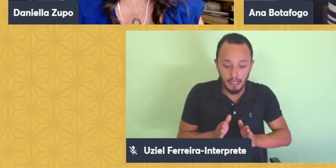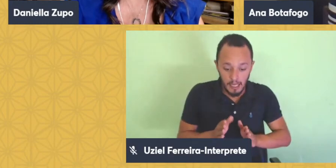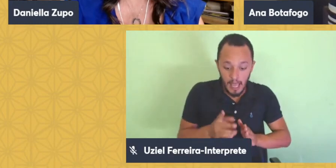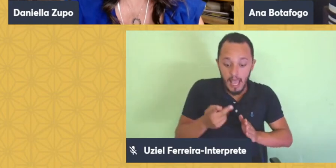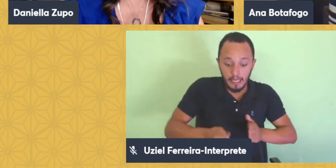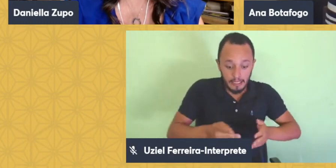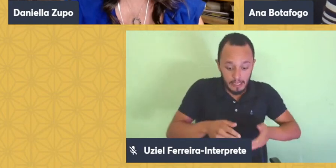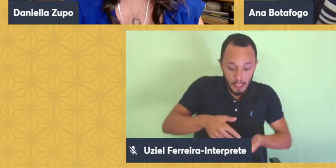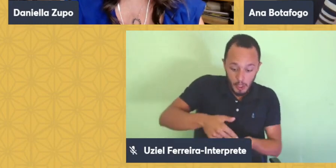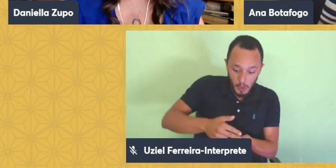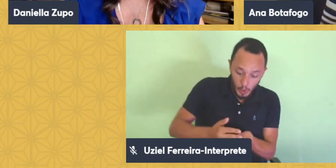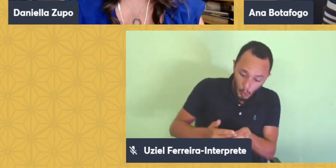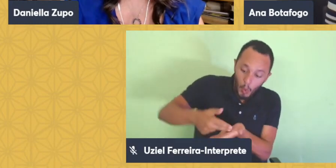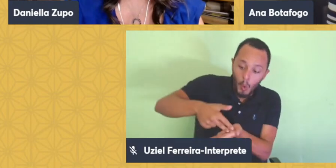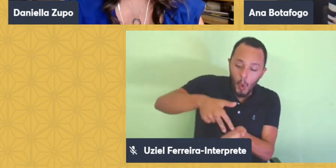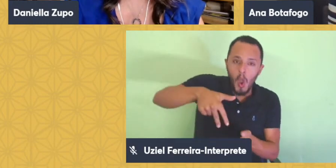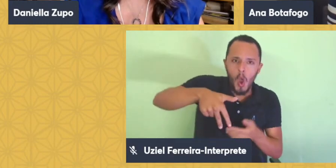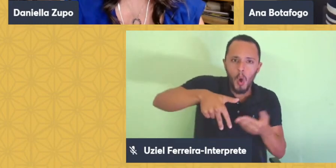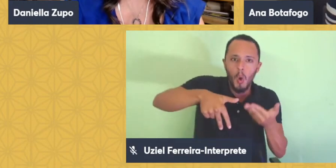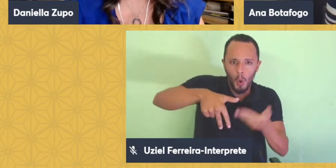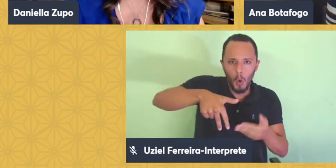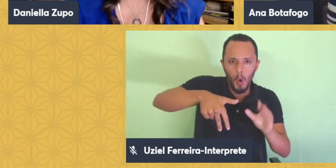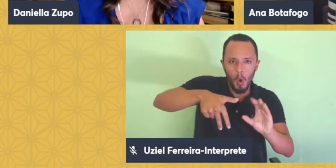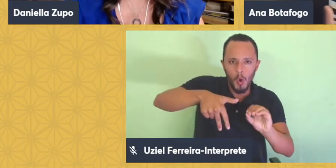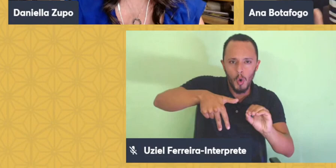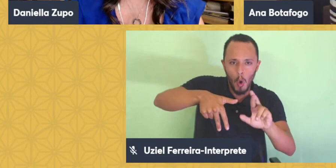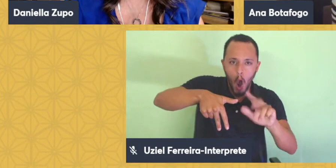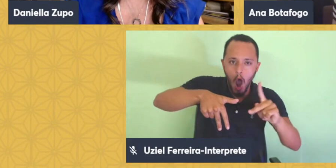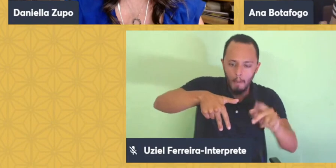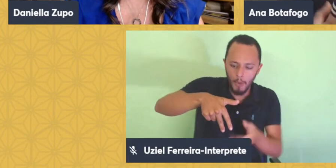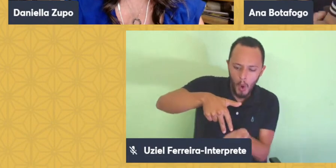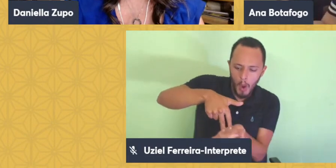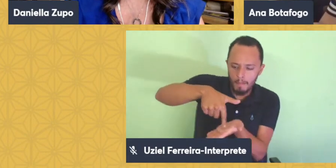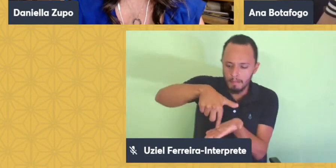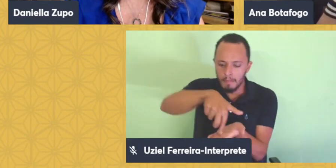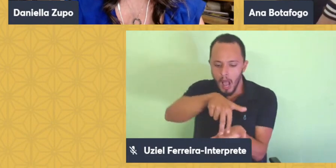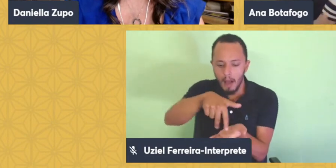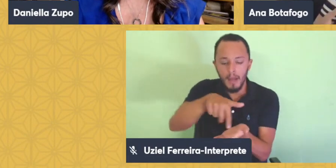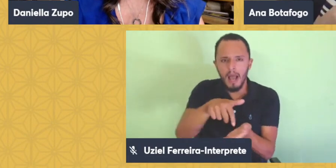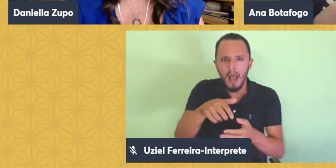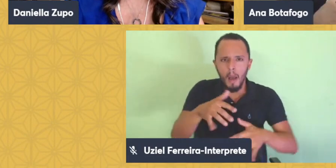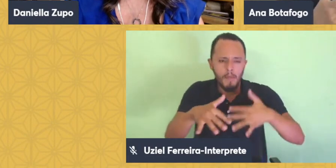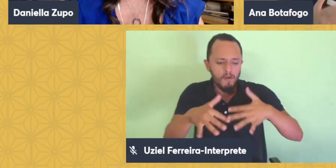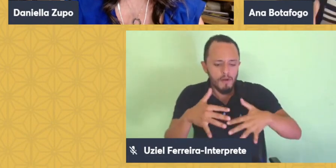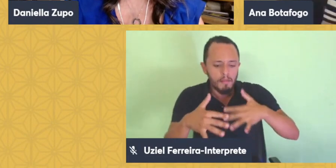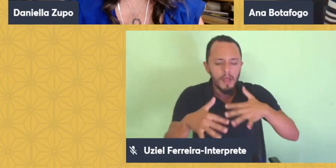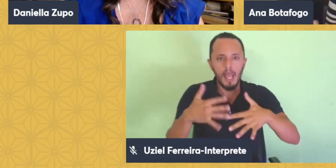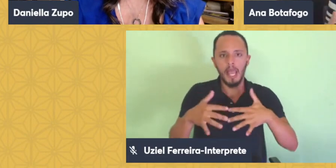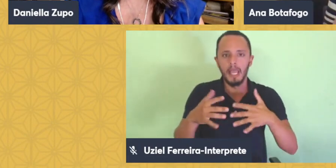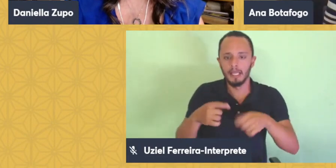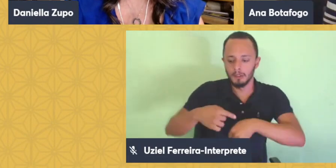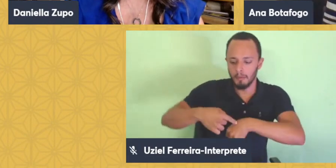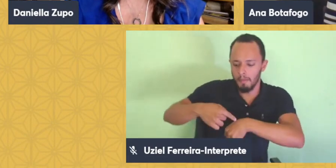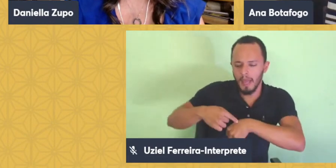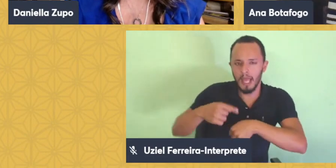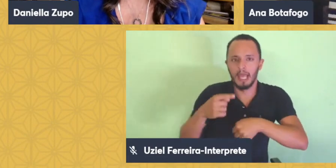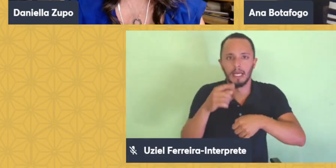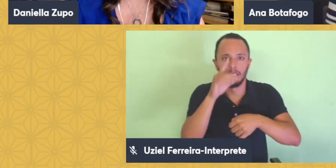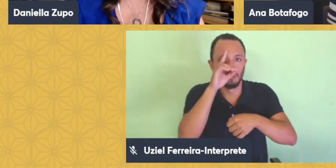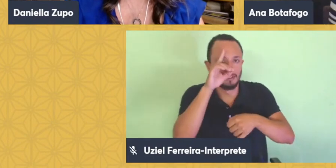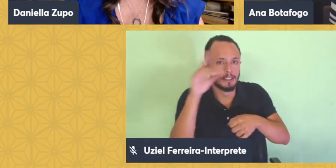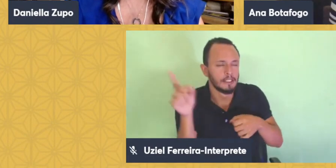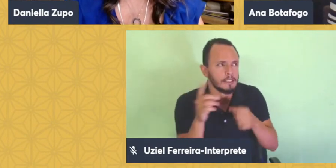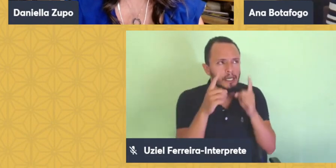se manifesta se das suas interpretações do momento do seu dia